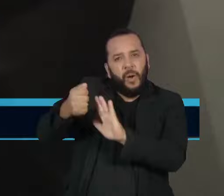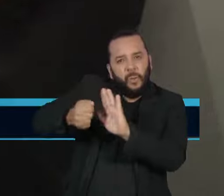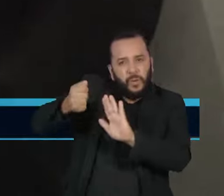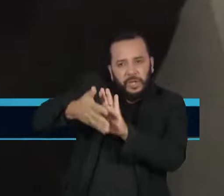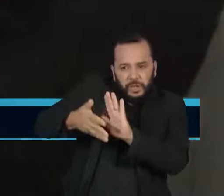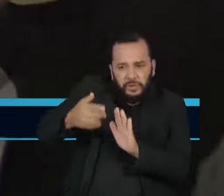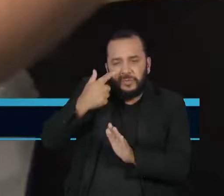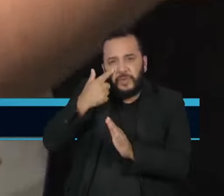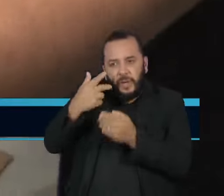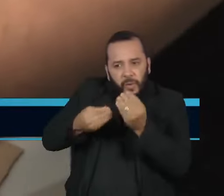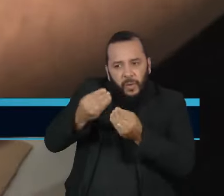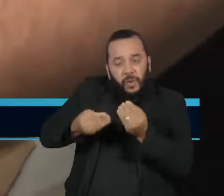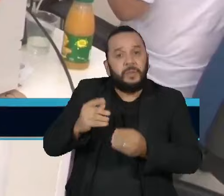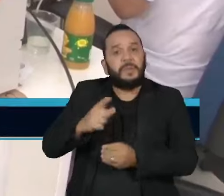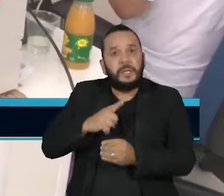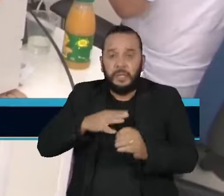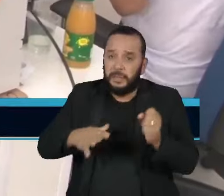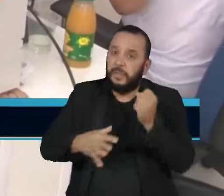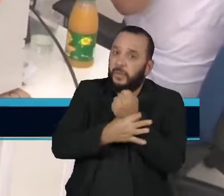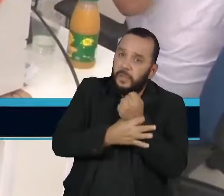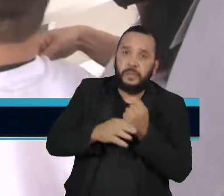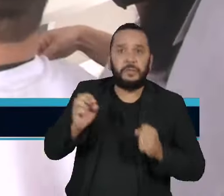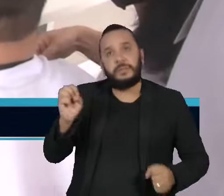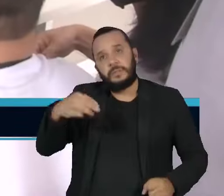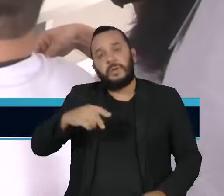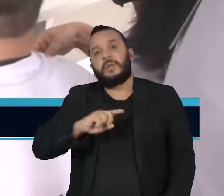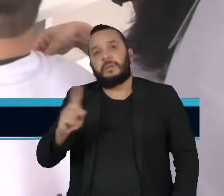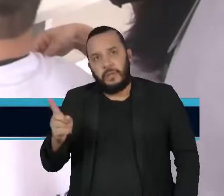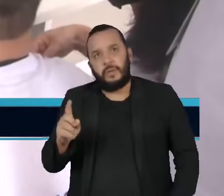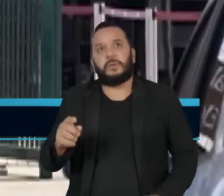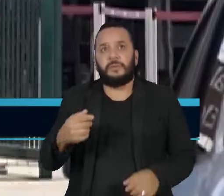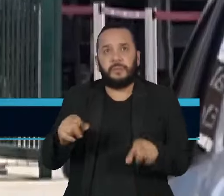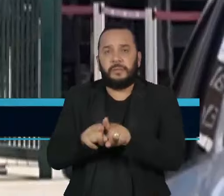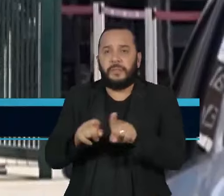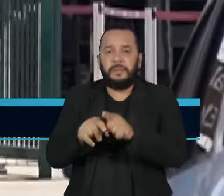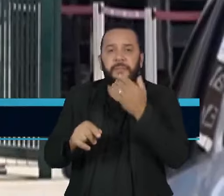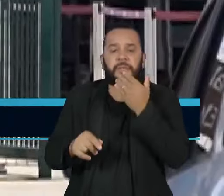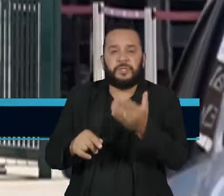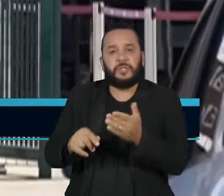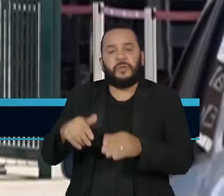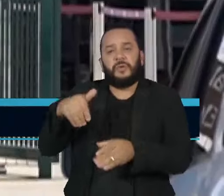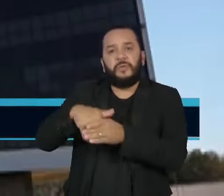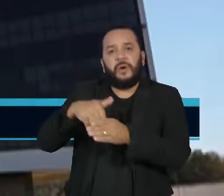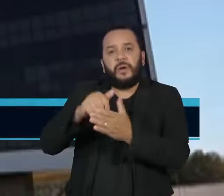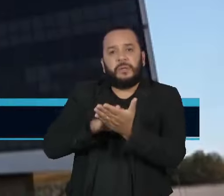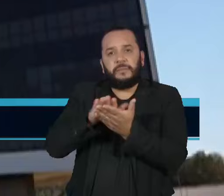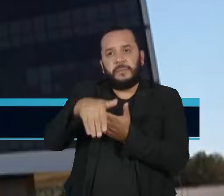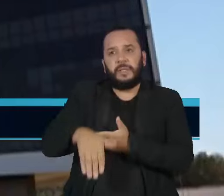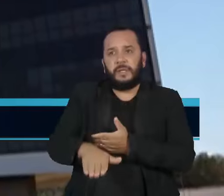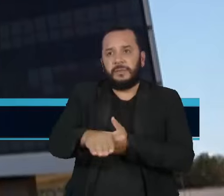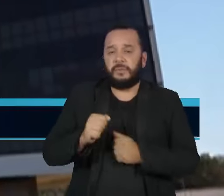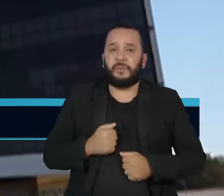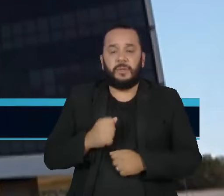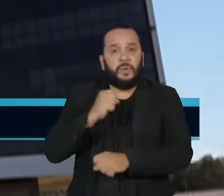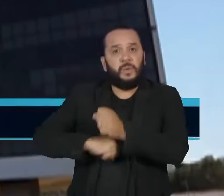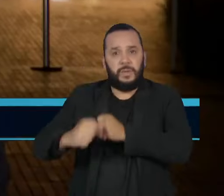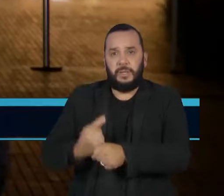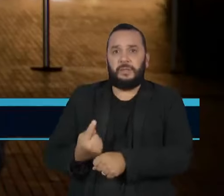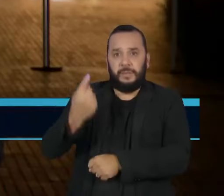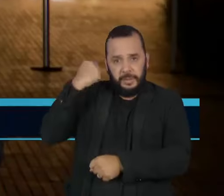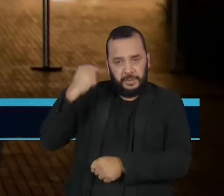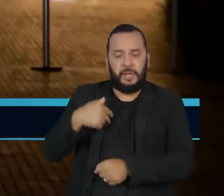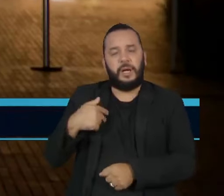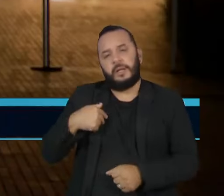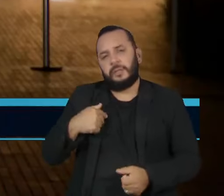às críticas quanto à segurança das urnas e aos pedidos por voto impresso. No ano passado, o TSE retirou os militares da comissão.